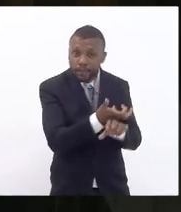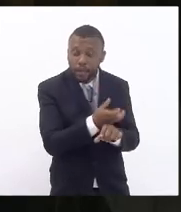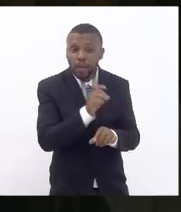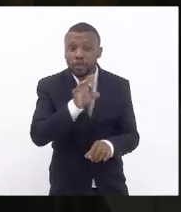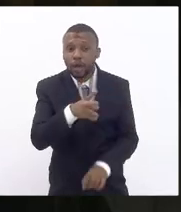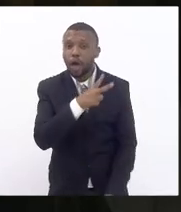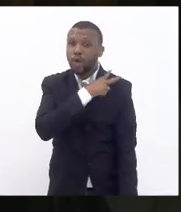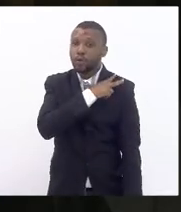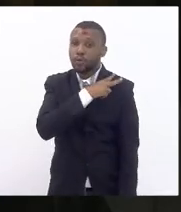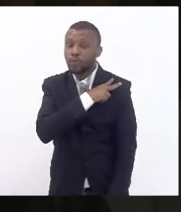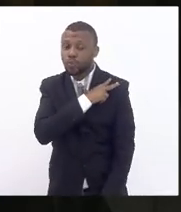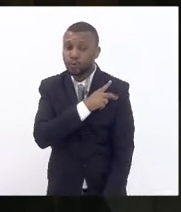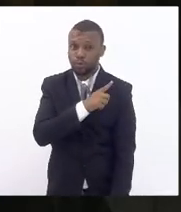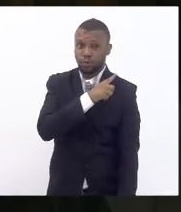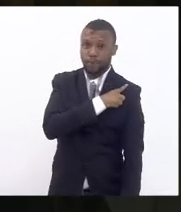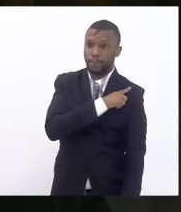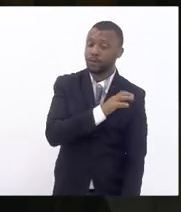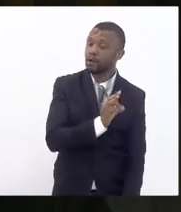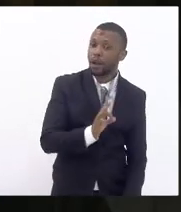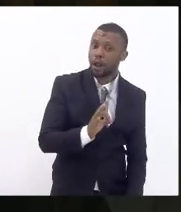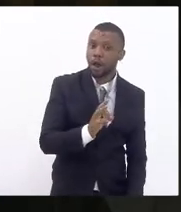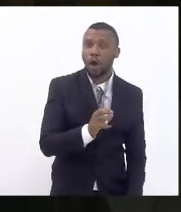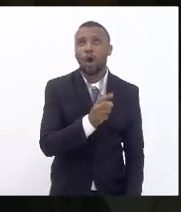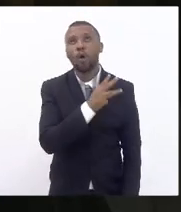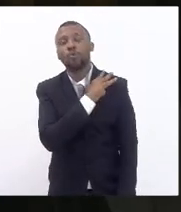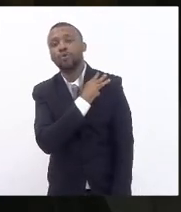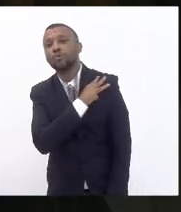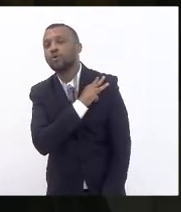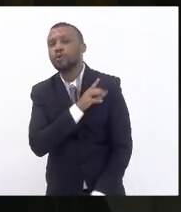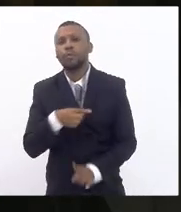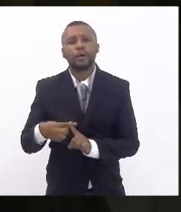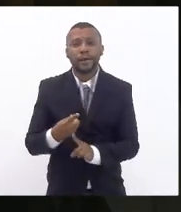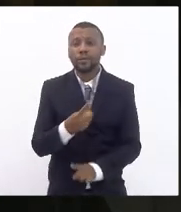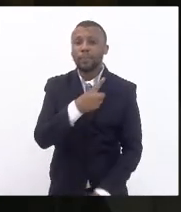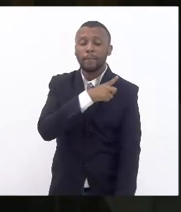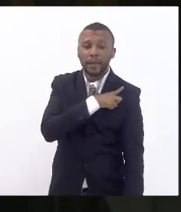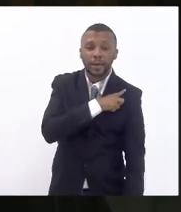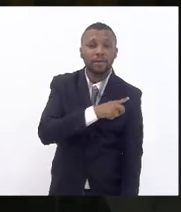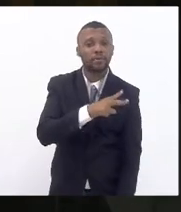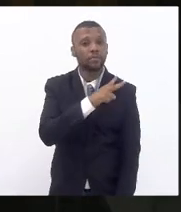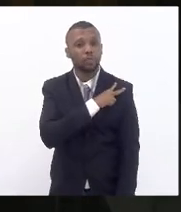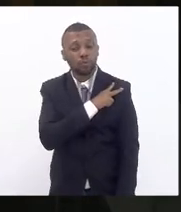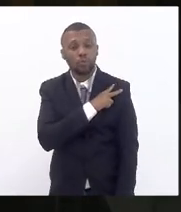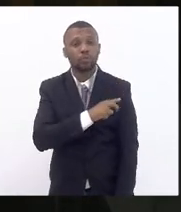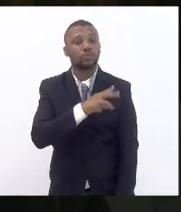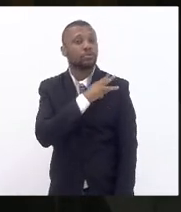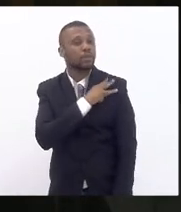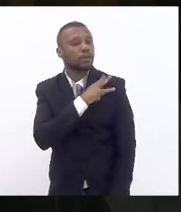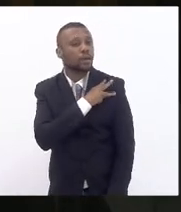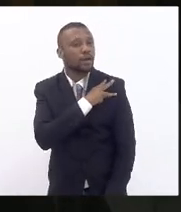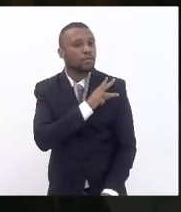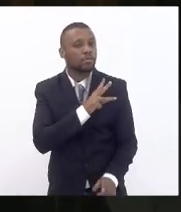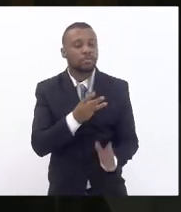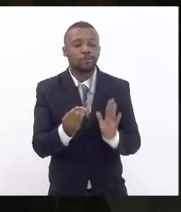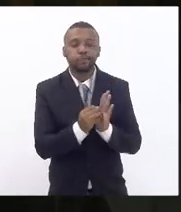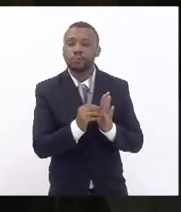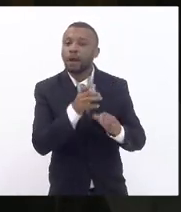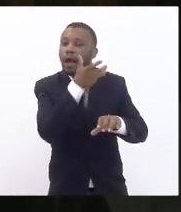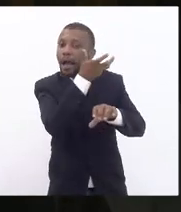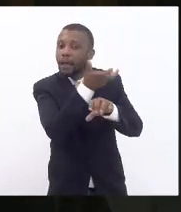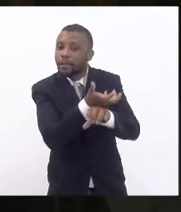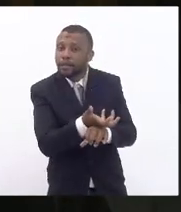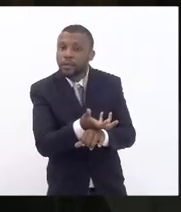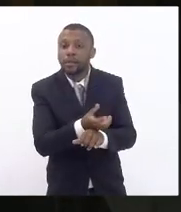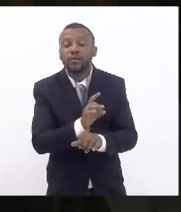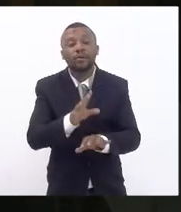não só no primeiro, não só no terceiro? Ou não no primeiro e no segundo, ou no primeiro, no segundo e no terceiro? Isso só vai ficar claro quando tiver